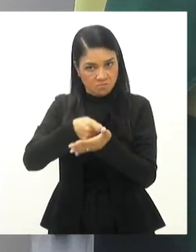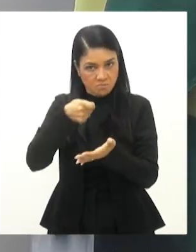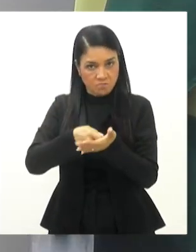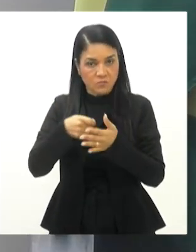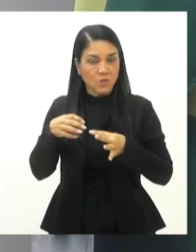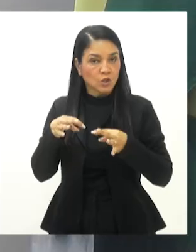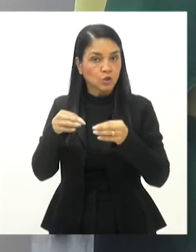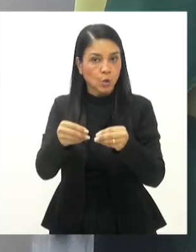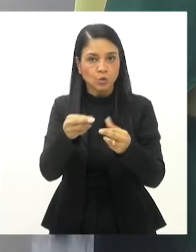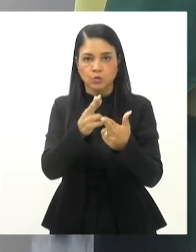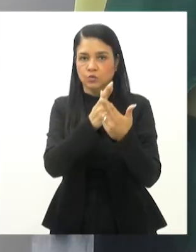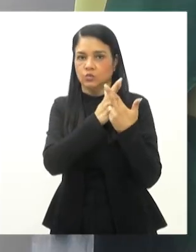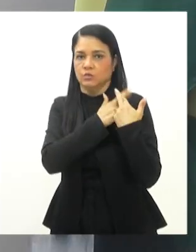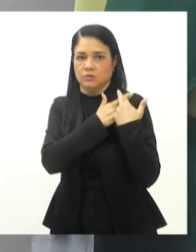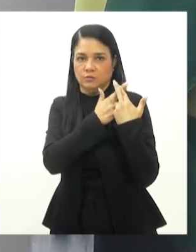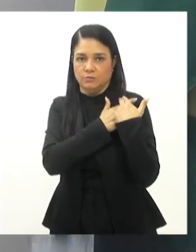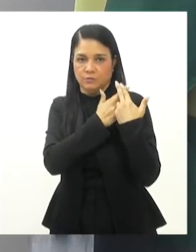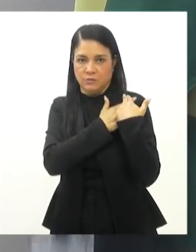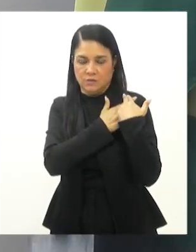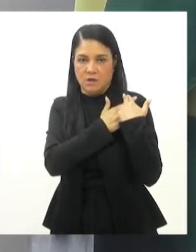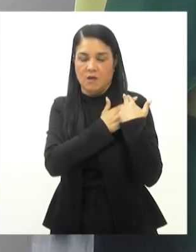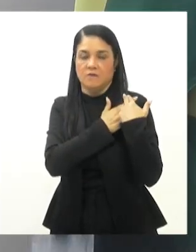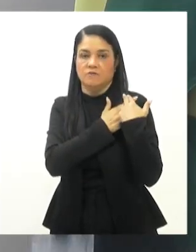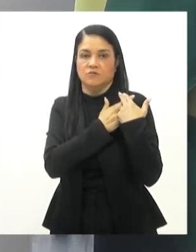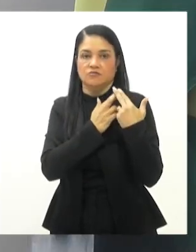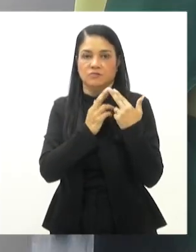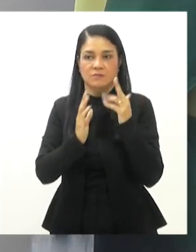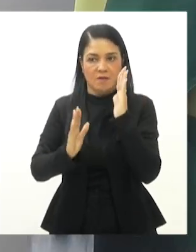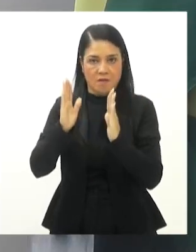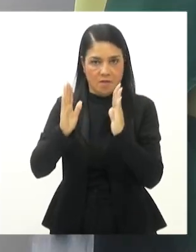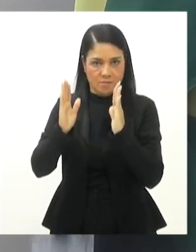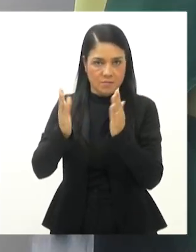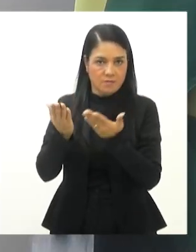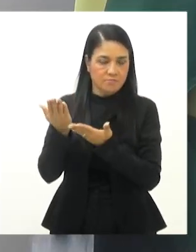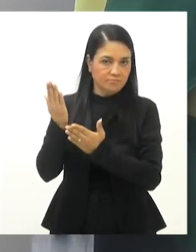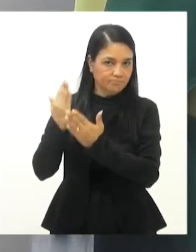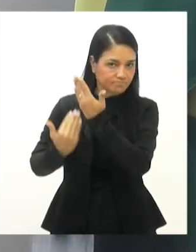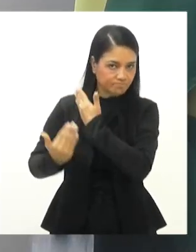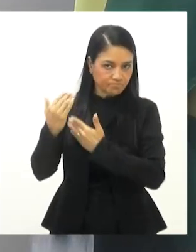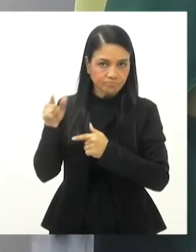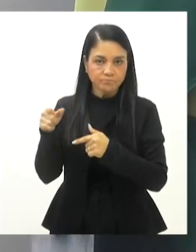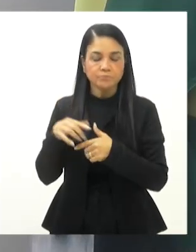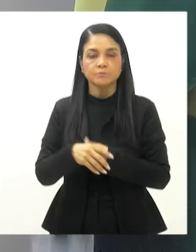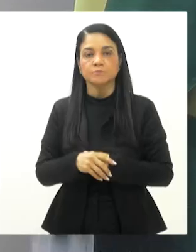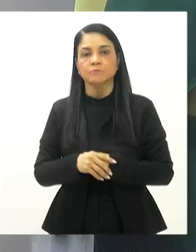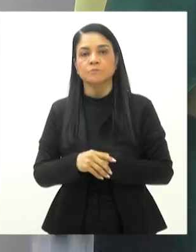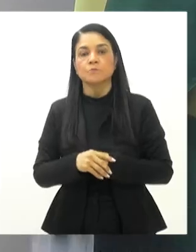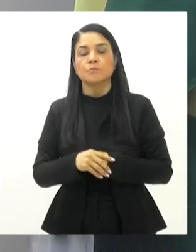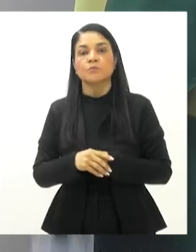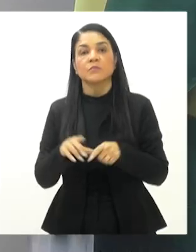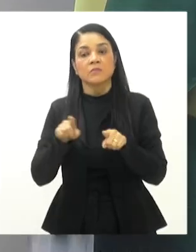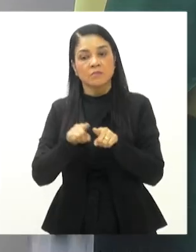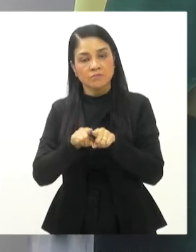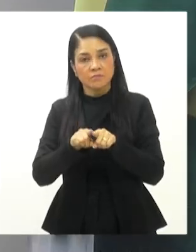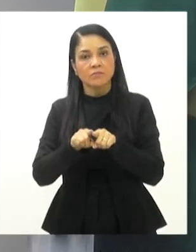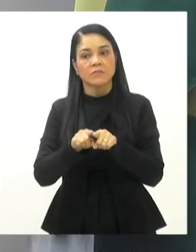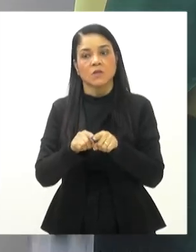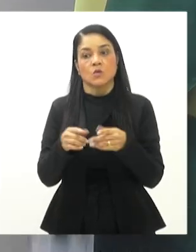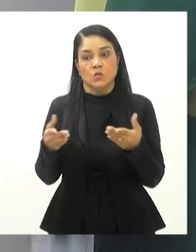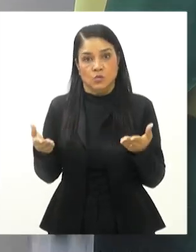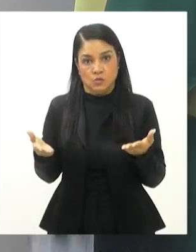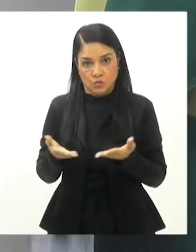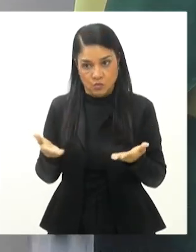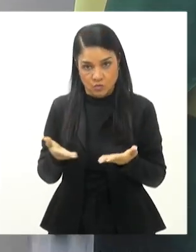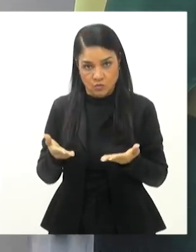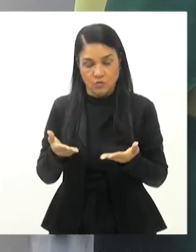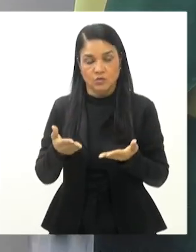responsáveis que estavam à frente das pastas à época, já trazê-los aqui e, eventualmente, trazer até os atuais, para que a gente